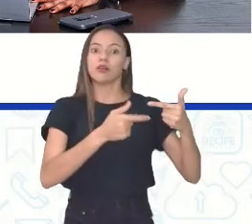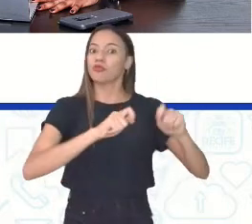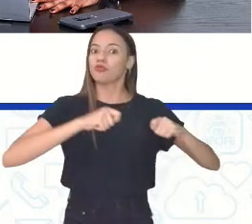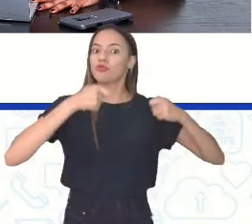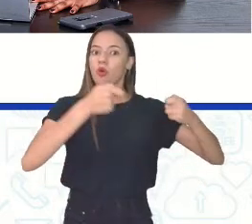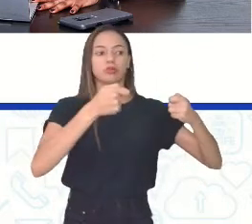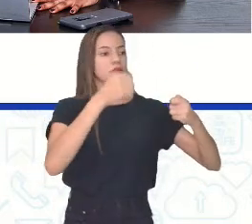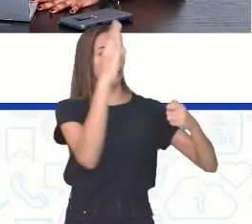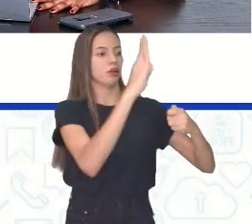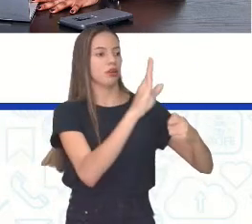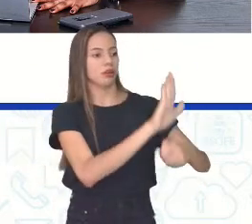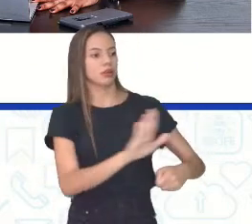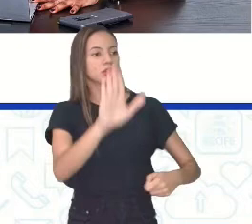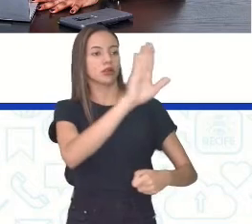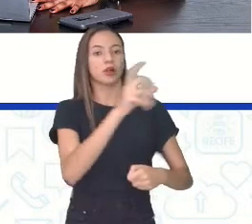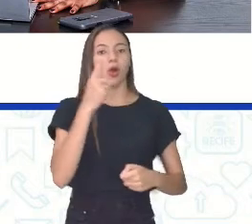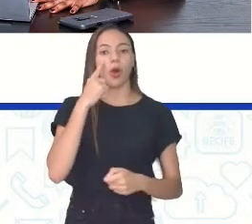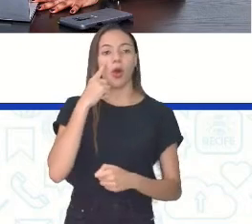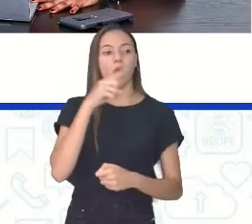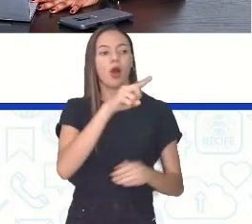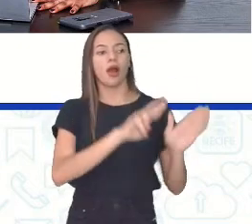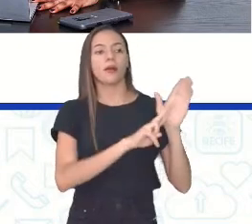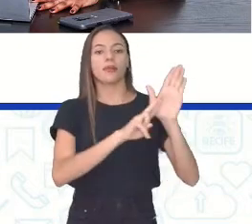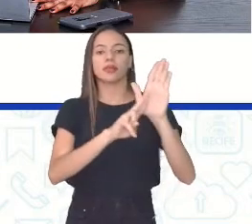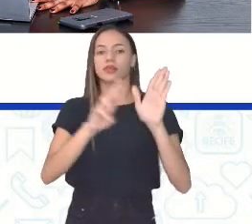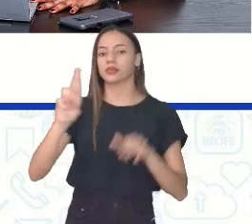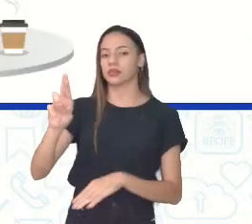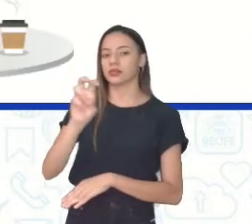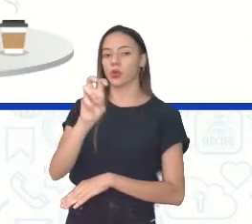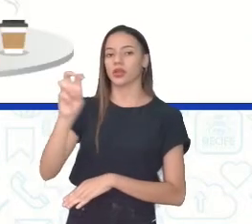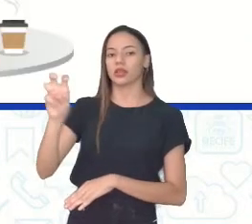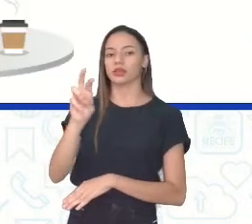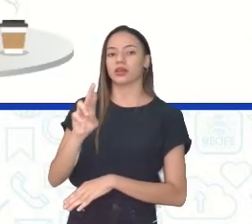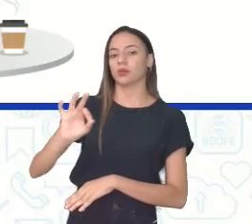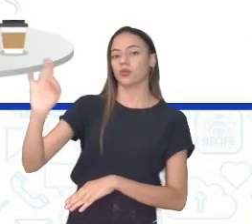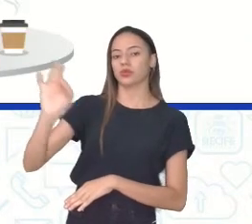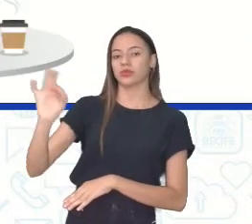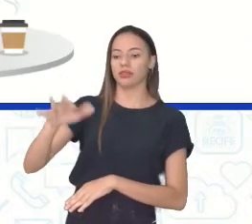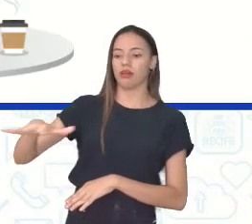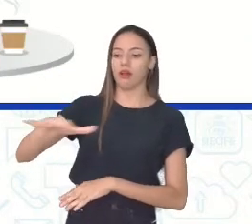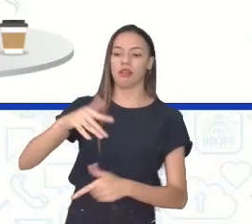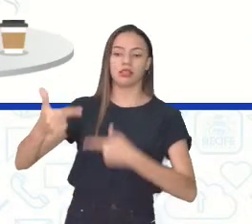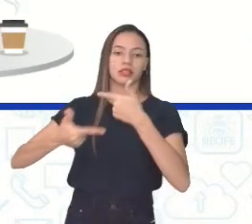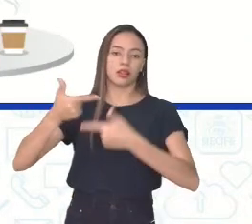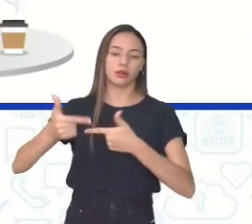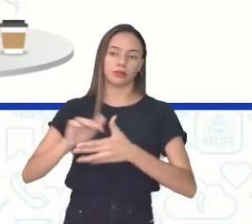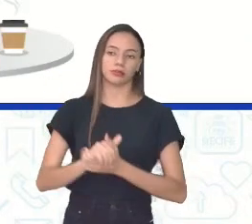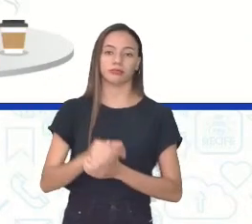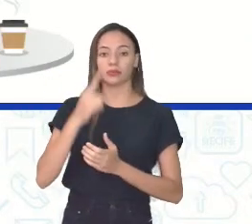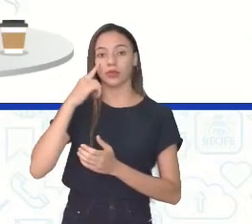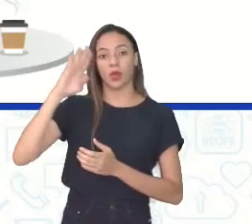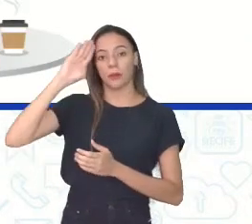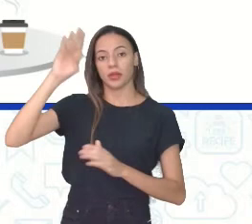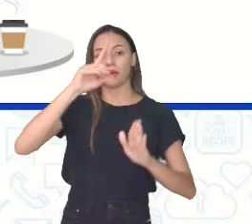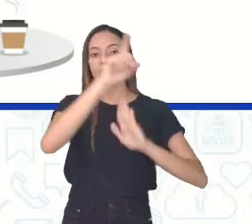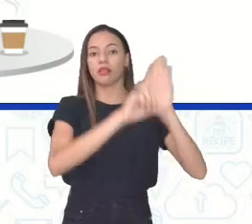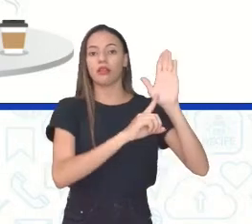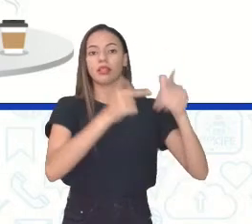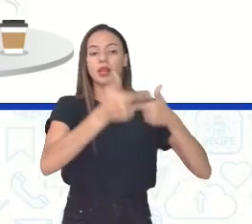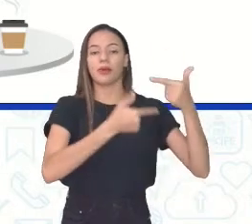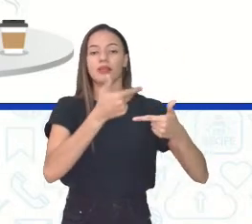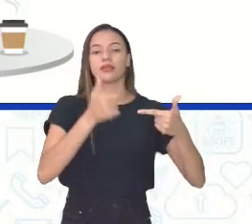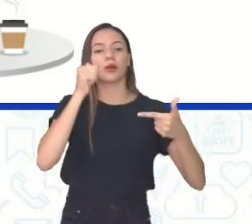são 55% de mulheres, né, no trabalho. Principais direitos trabalhistas das mulheres.